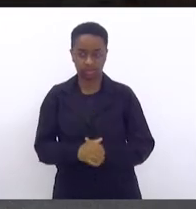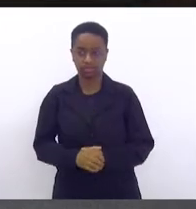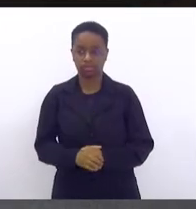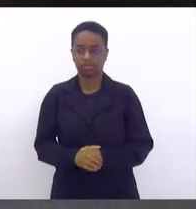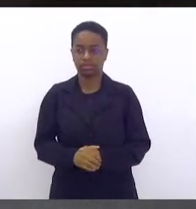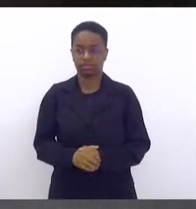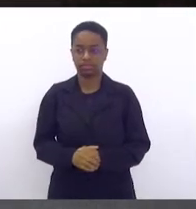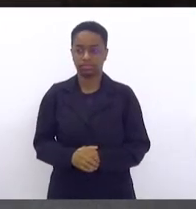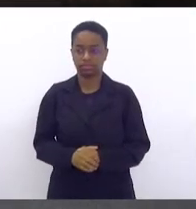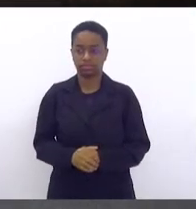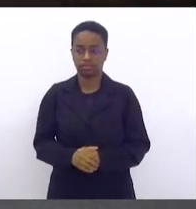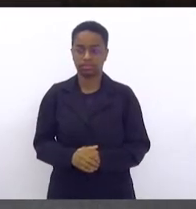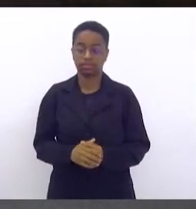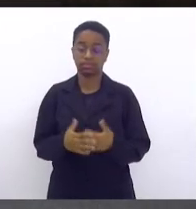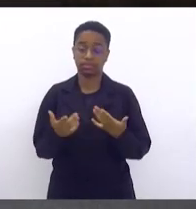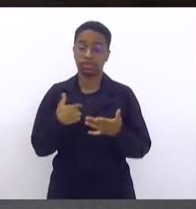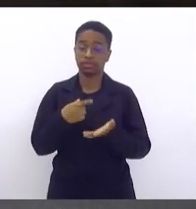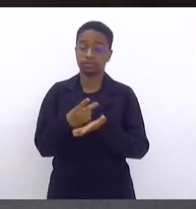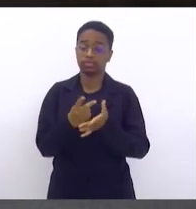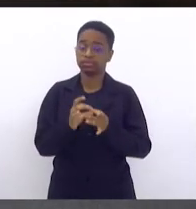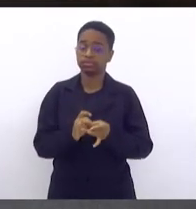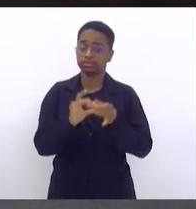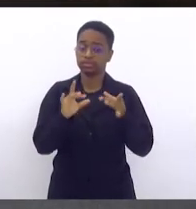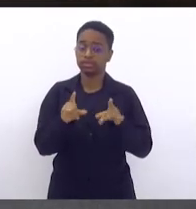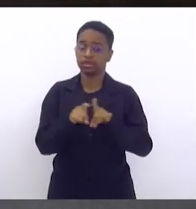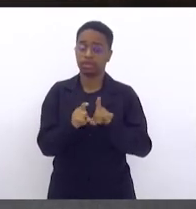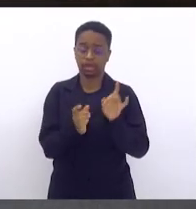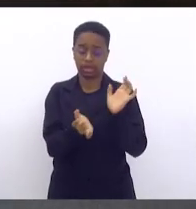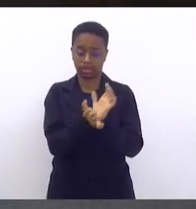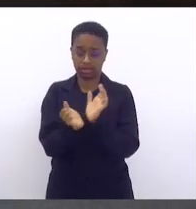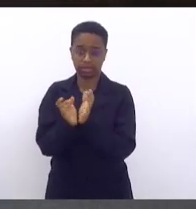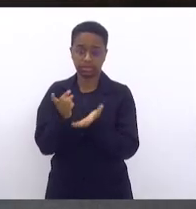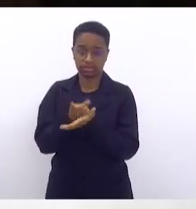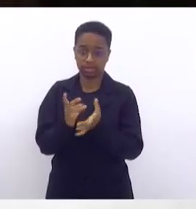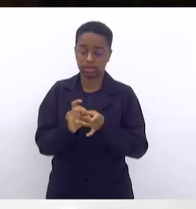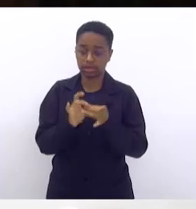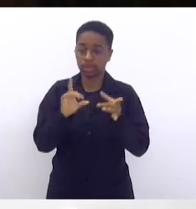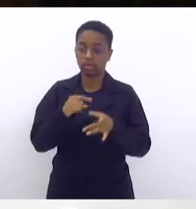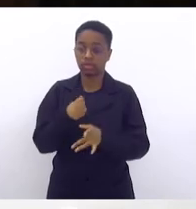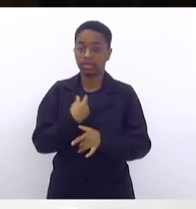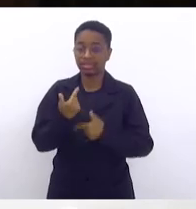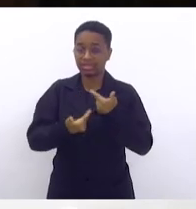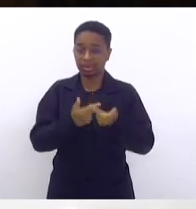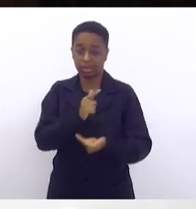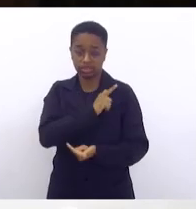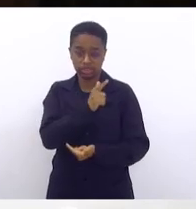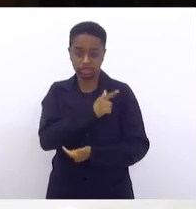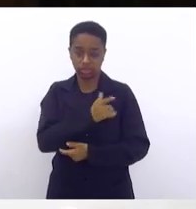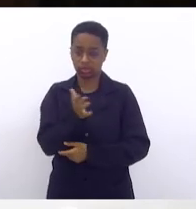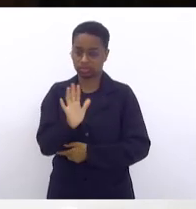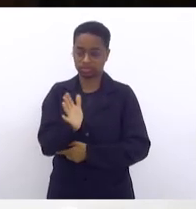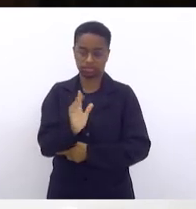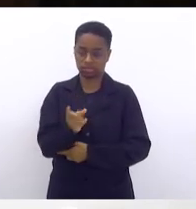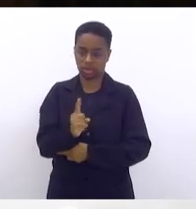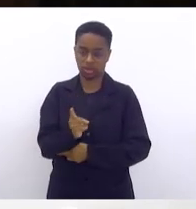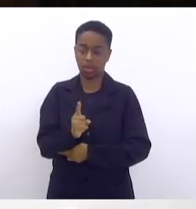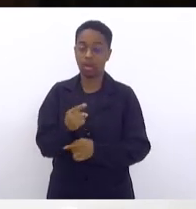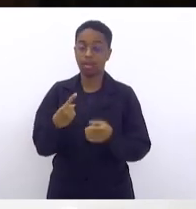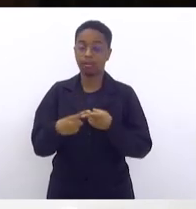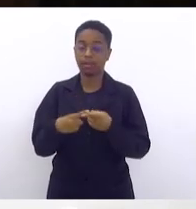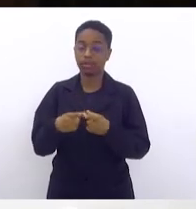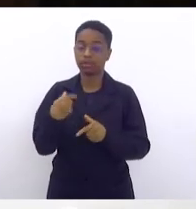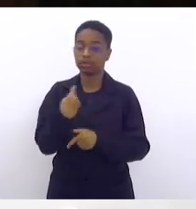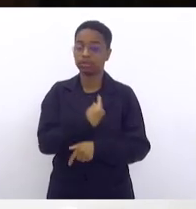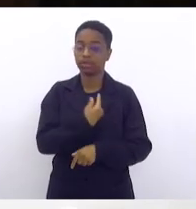botou sempre à disposição e o time da Braskem à disposição a gente não trabalha na gestão do resíduo né porque a gente tá na cadeia na